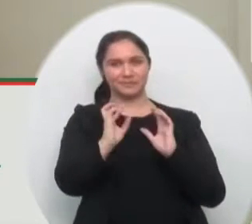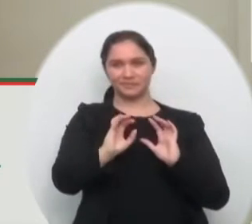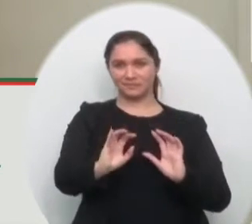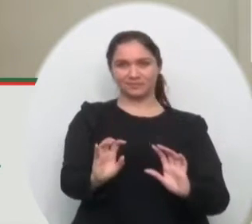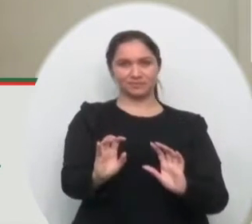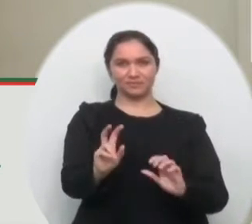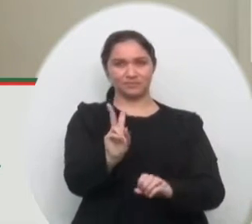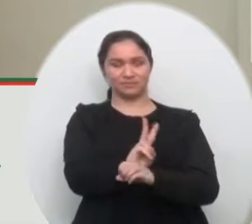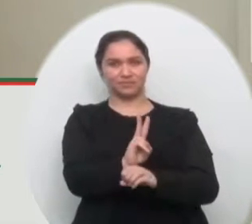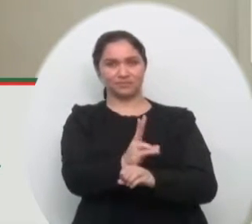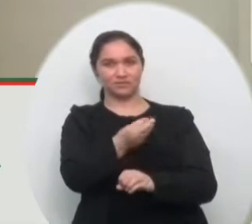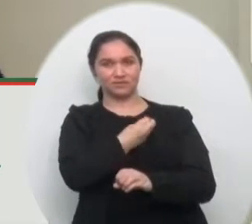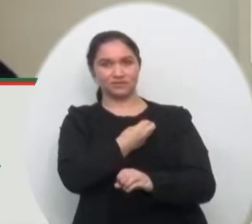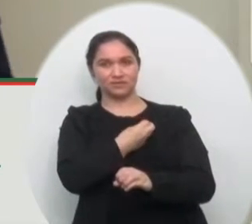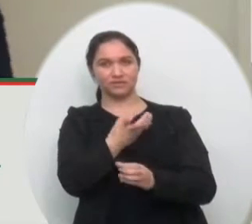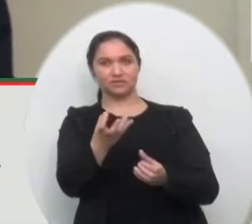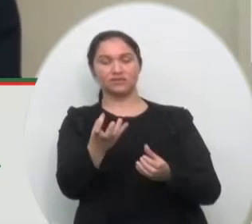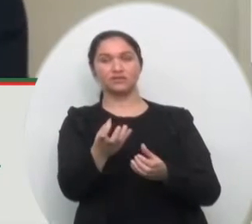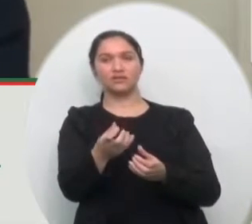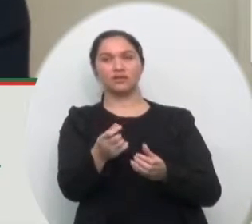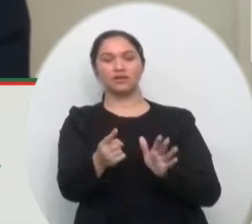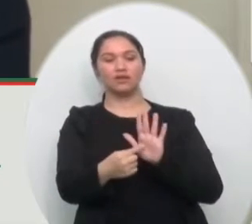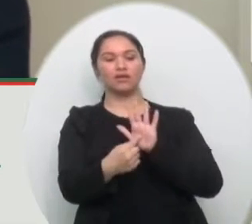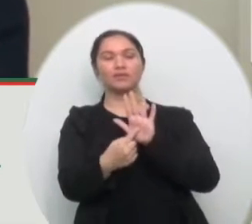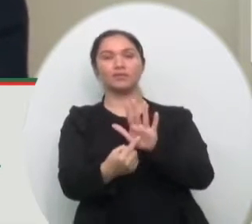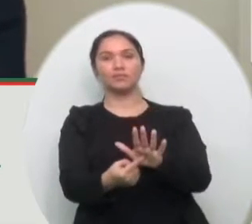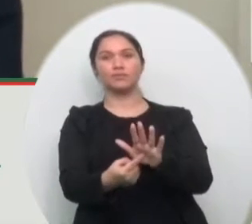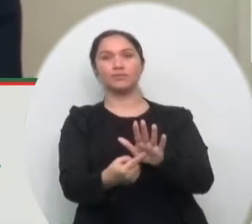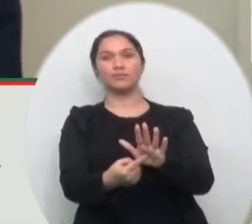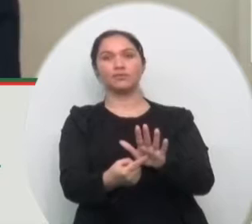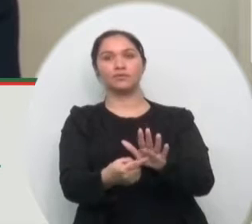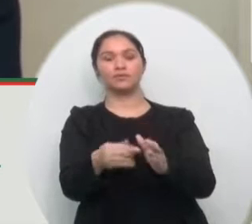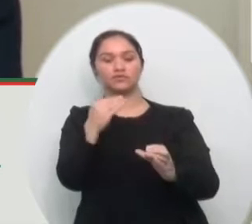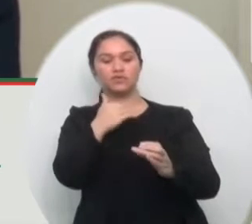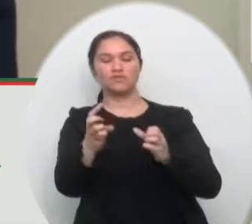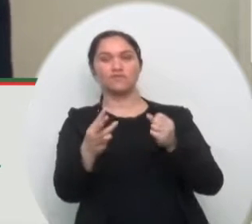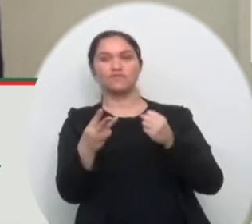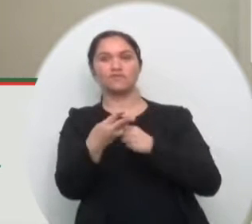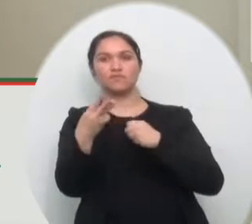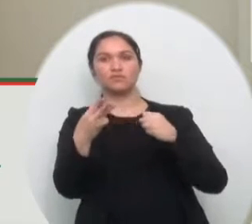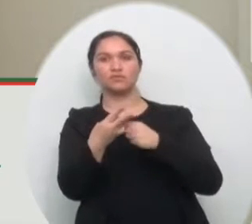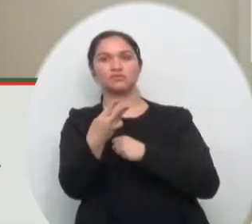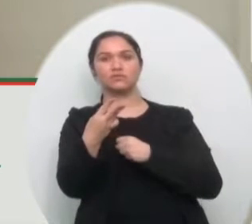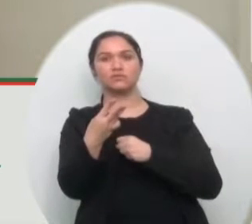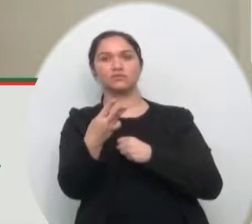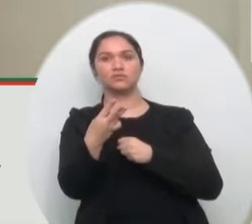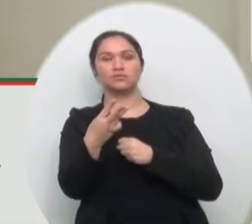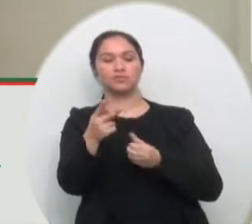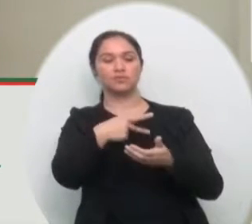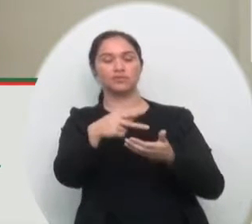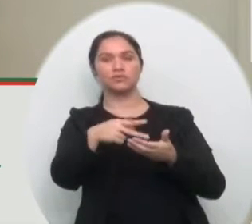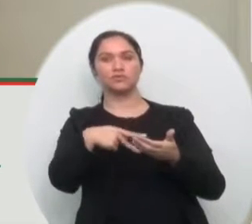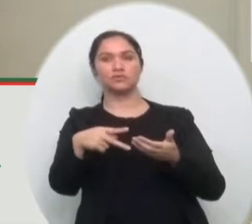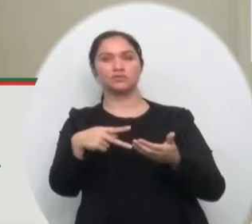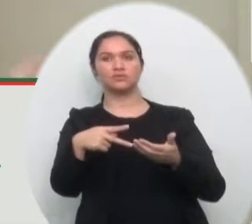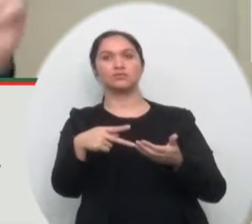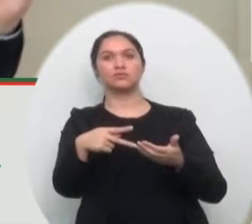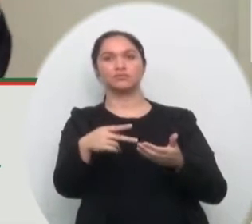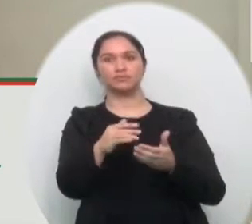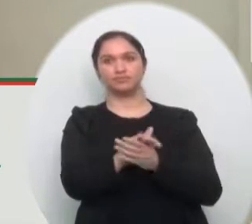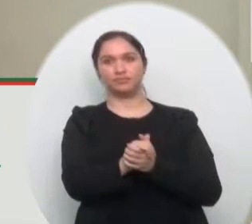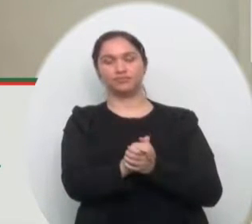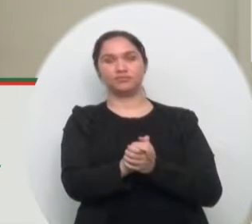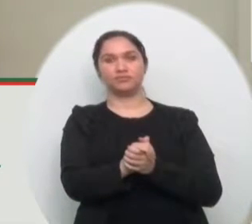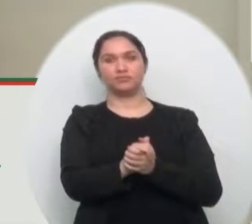a vida. Está preocupado, muitas vezes, e inclusive o próprio Código Civil, o Código Penal, se eu não